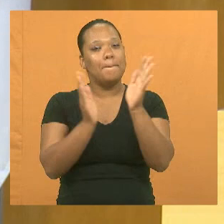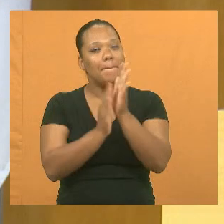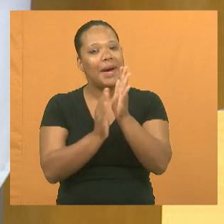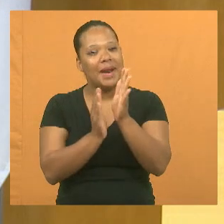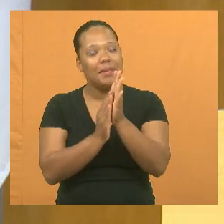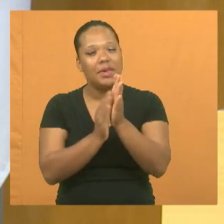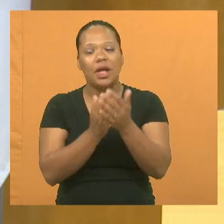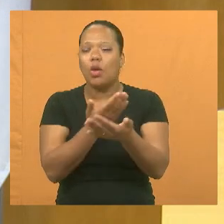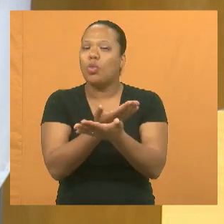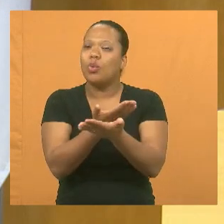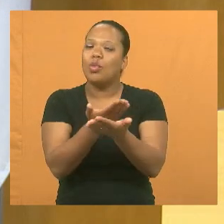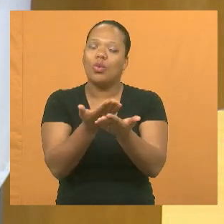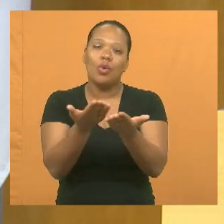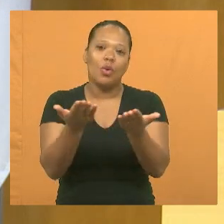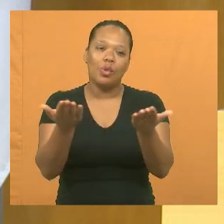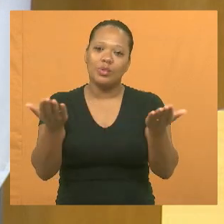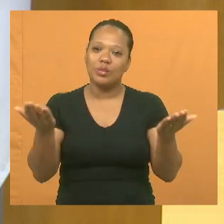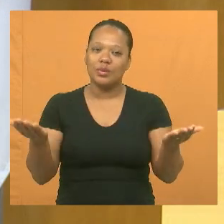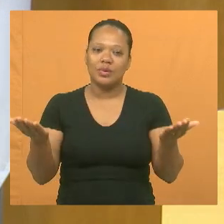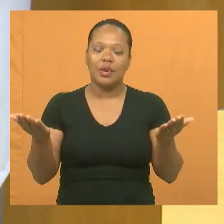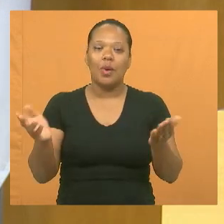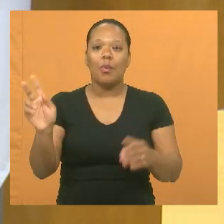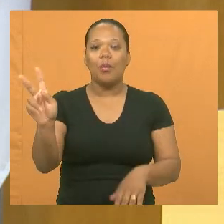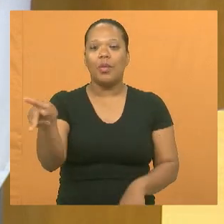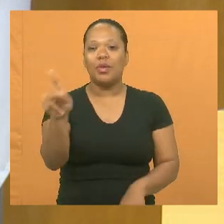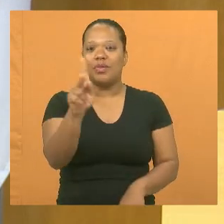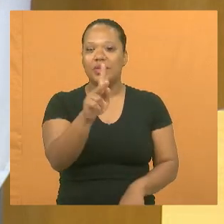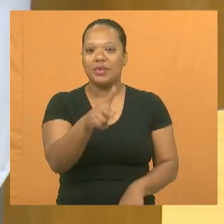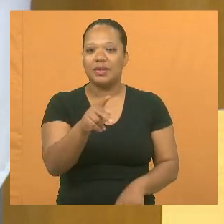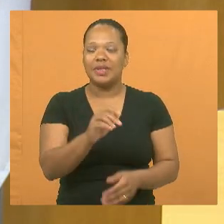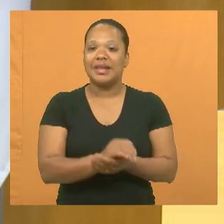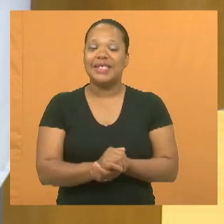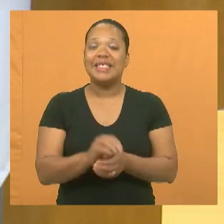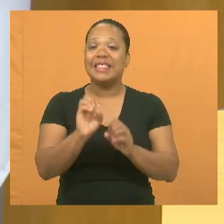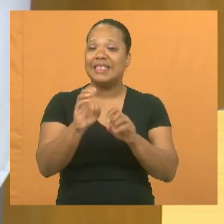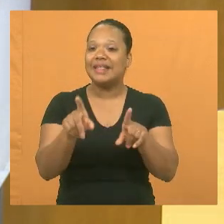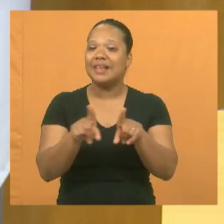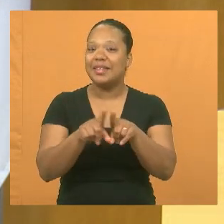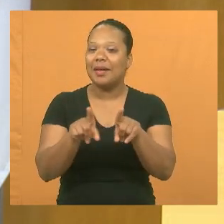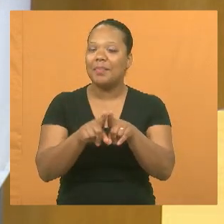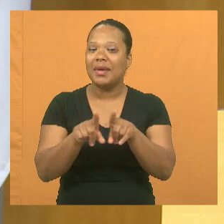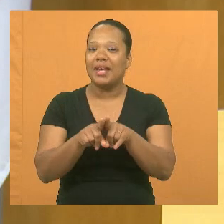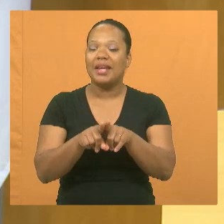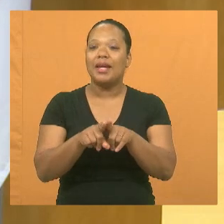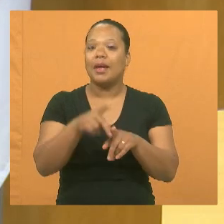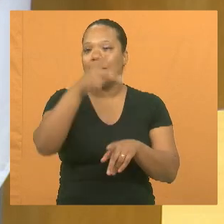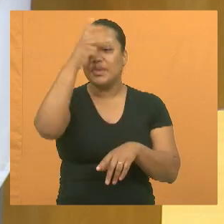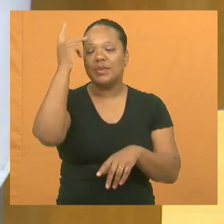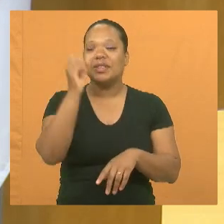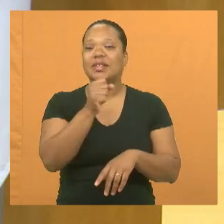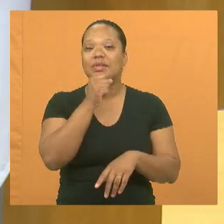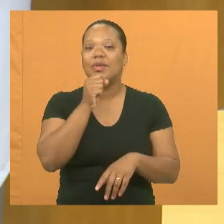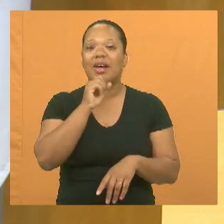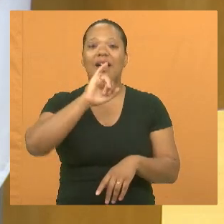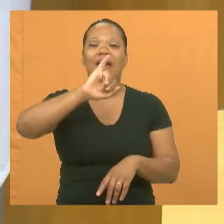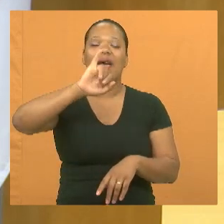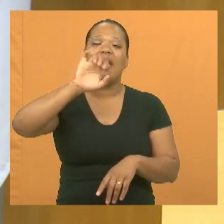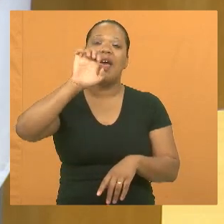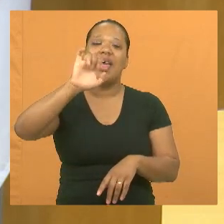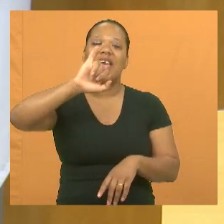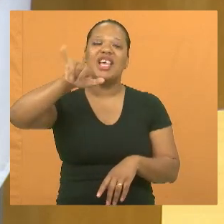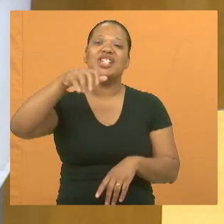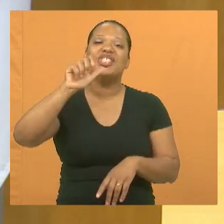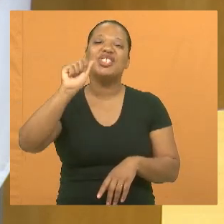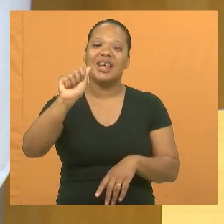todos aqueles que dão aula para a terceira idade. É muito bonito a gente ver lá as pessoas,